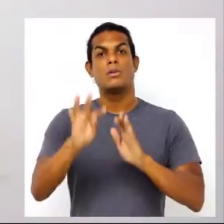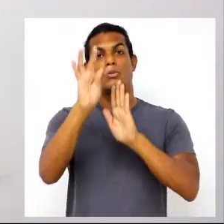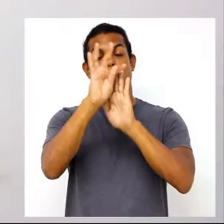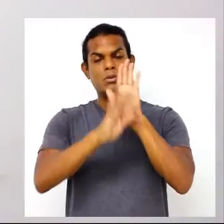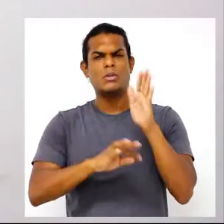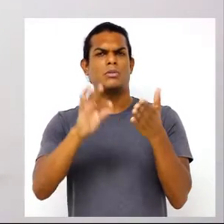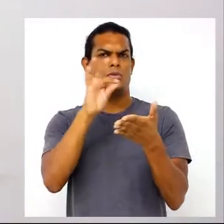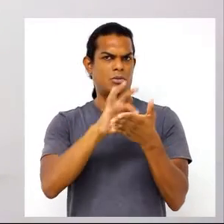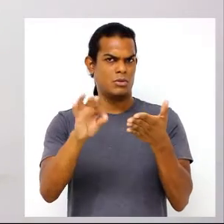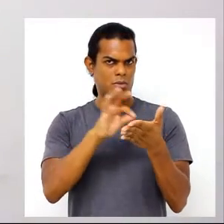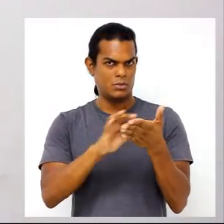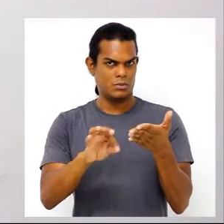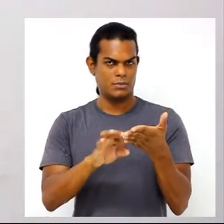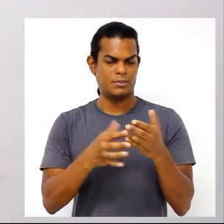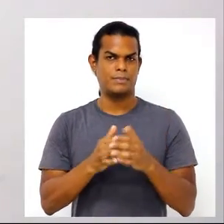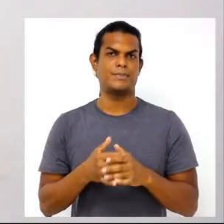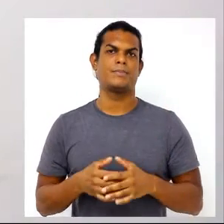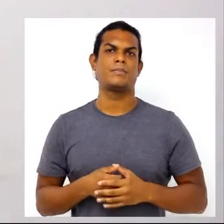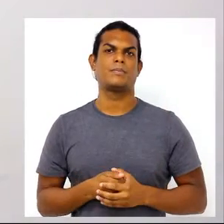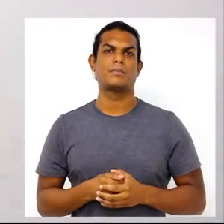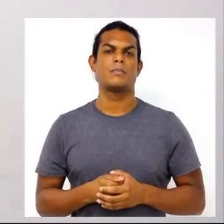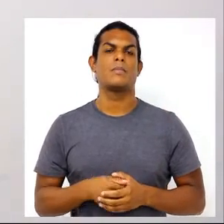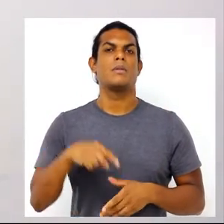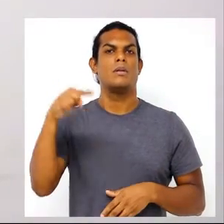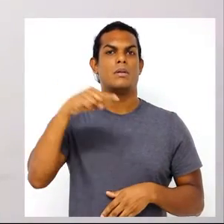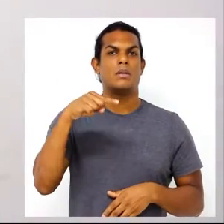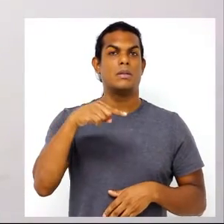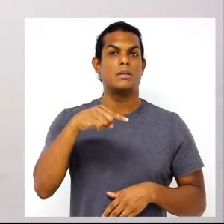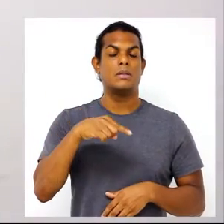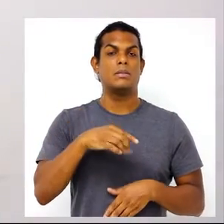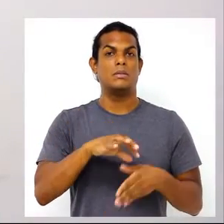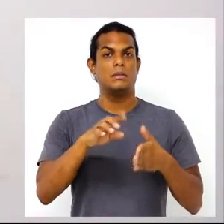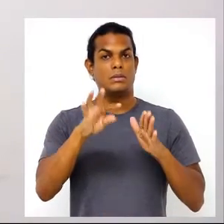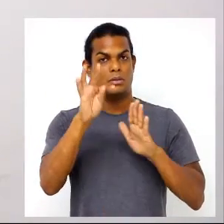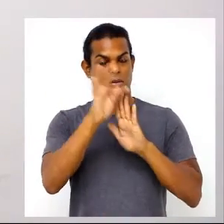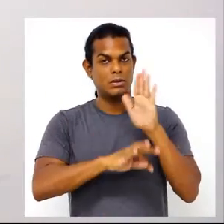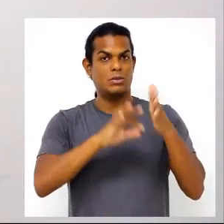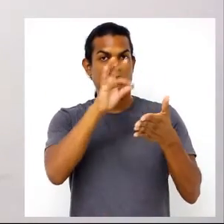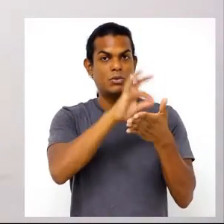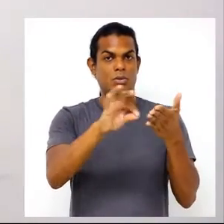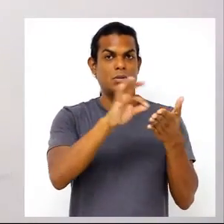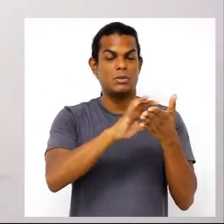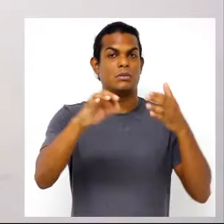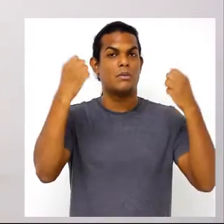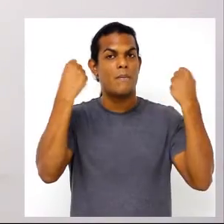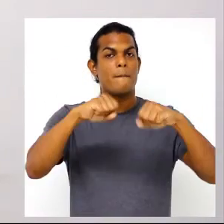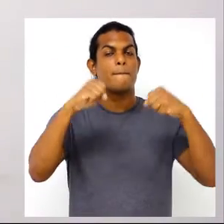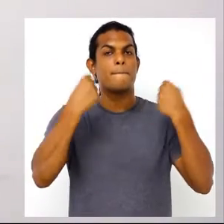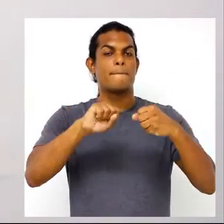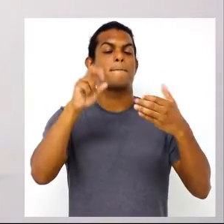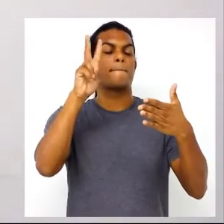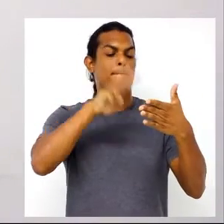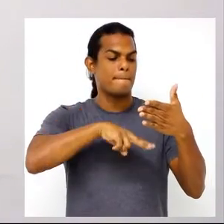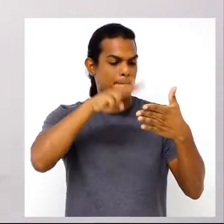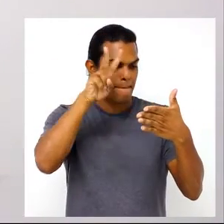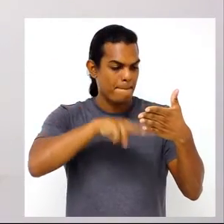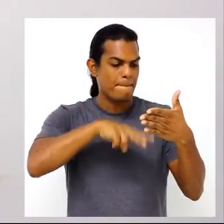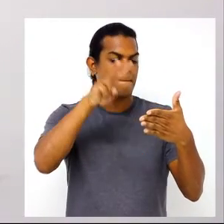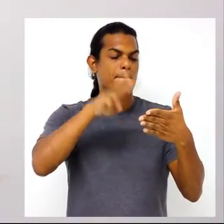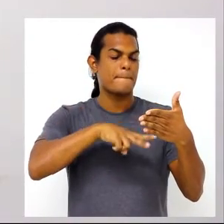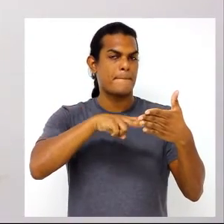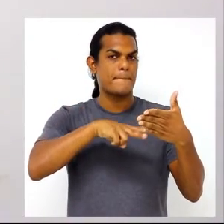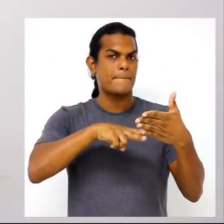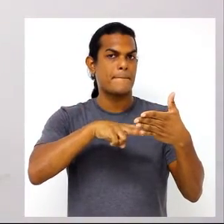texto escrito, no texto escrito é necessário sempre fazer uma leitura.